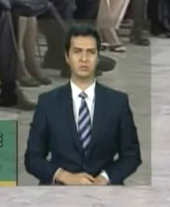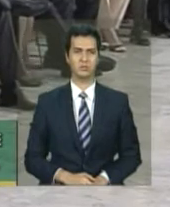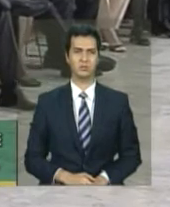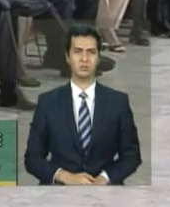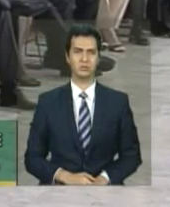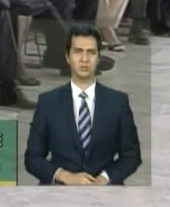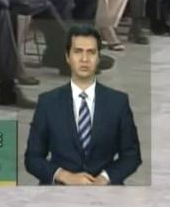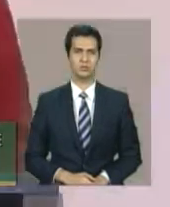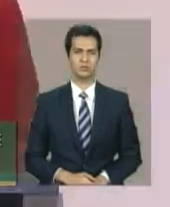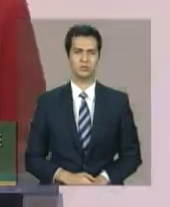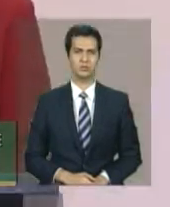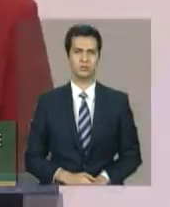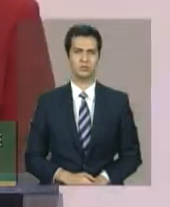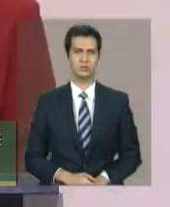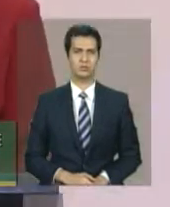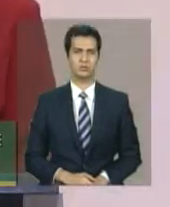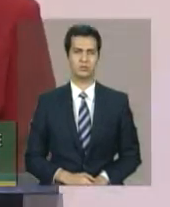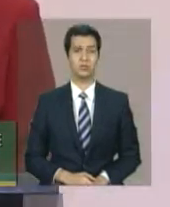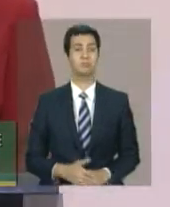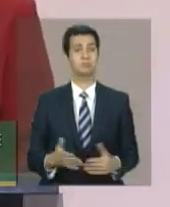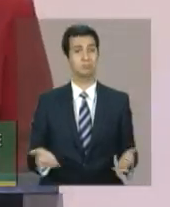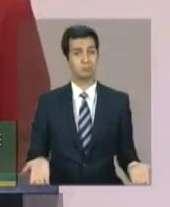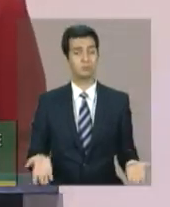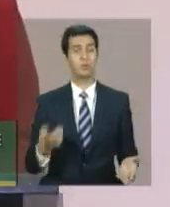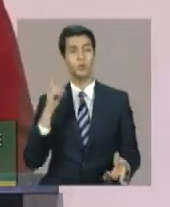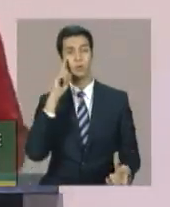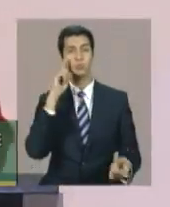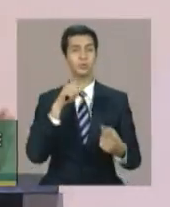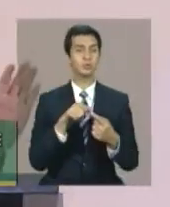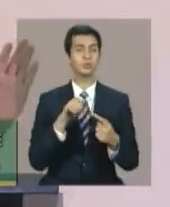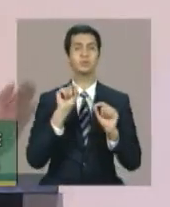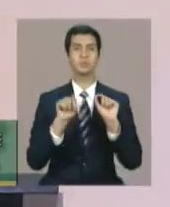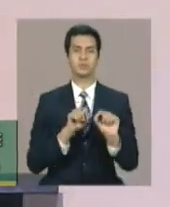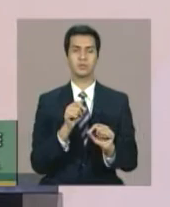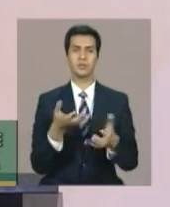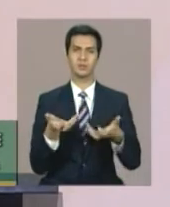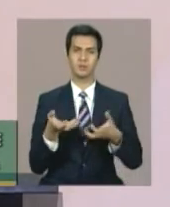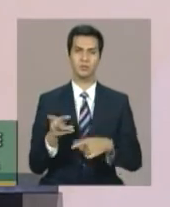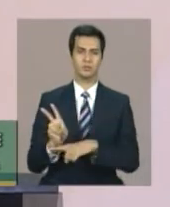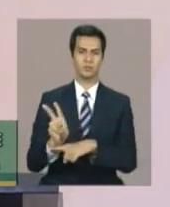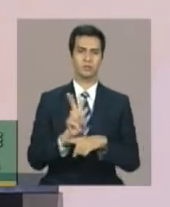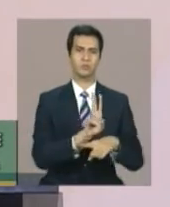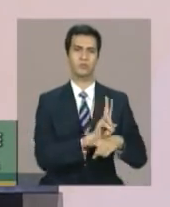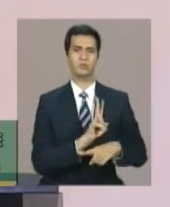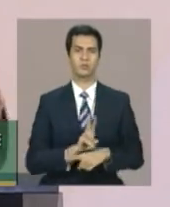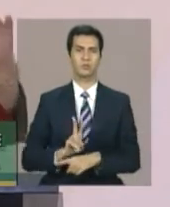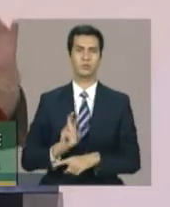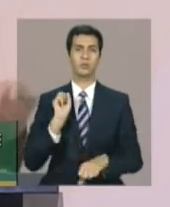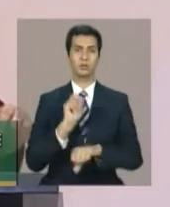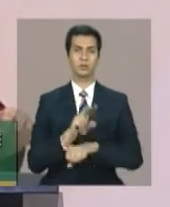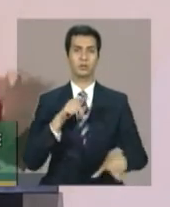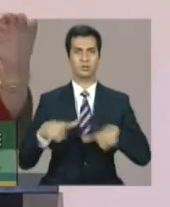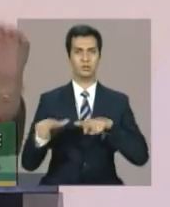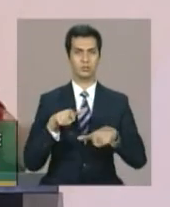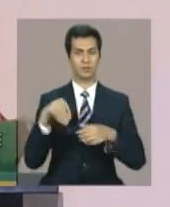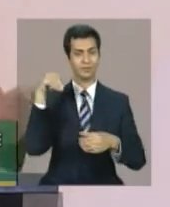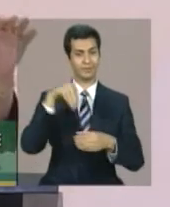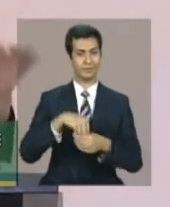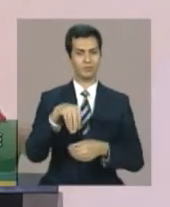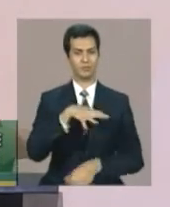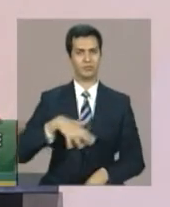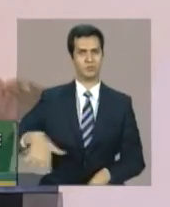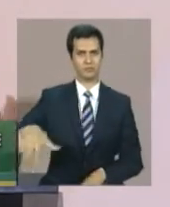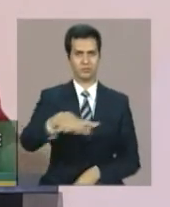Aliás, o objetivo dessa decisão é um só: preservar os empregos dentro da região.